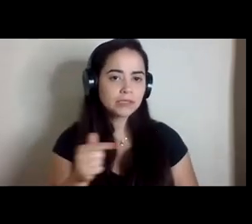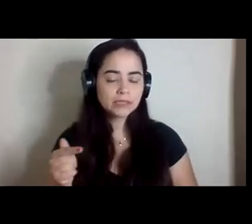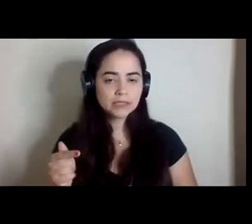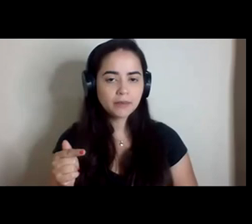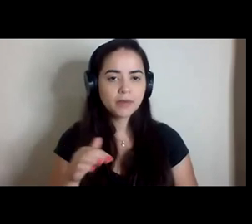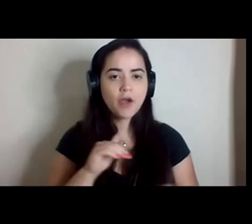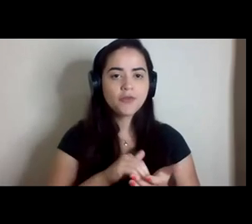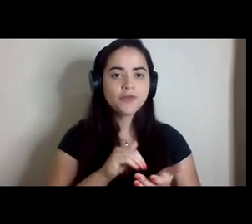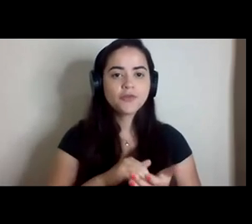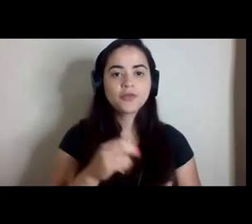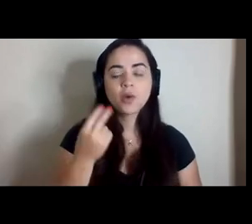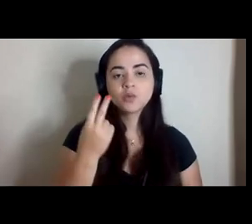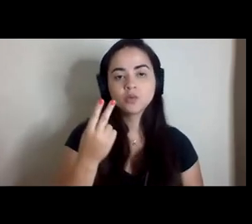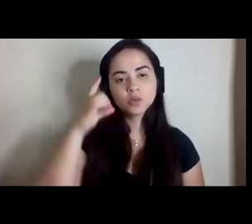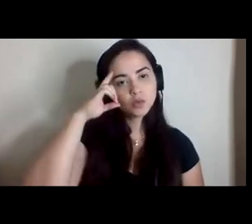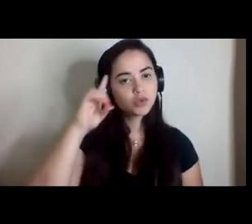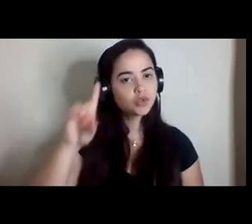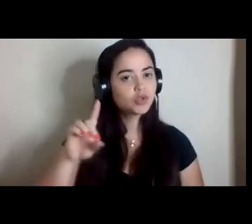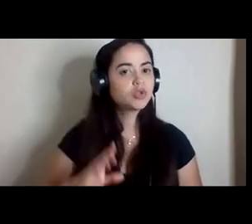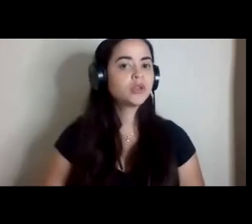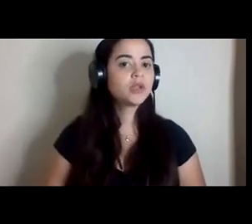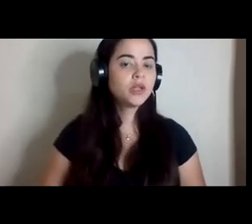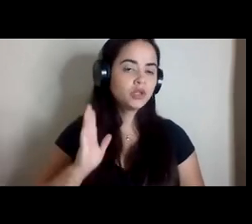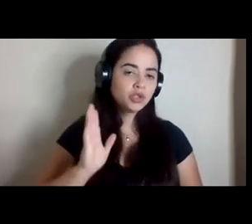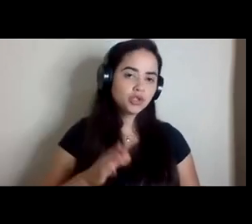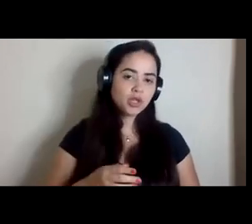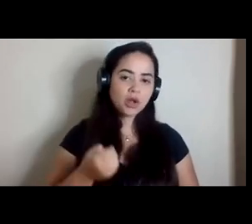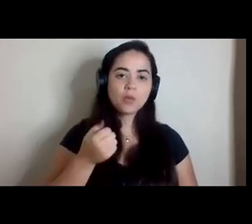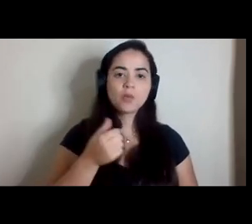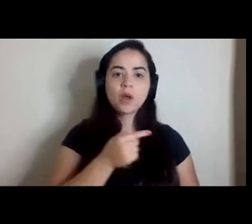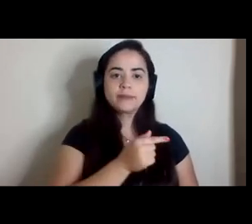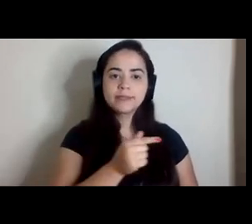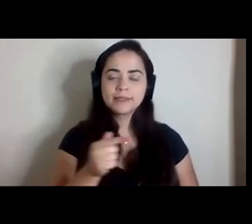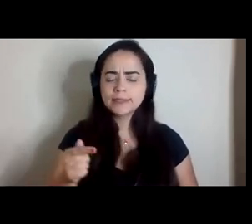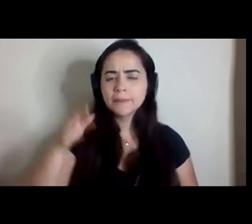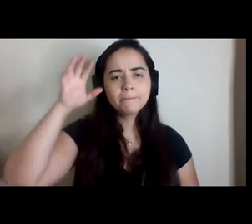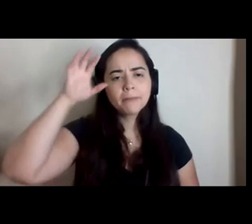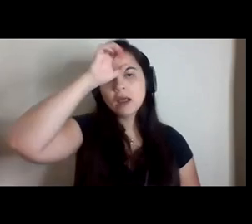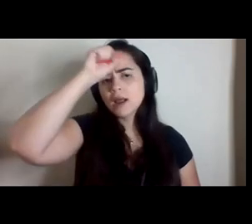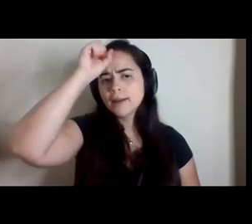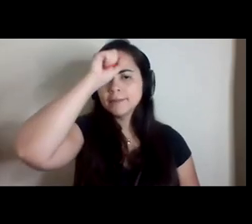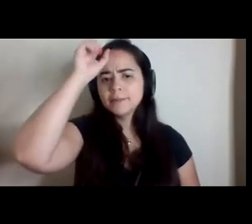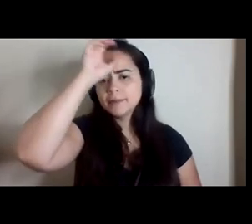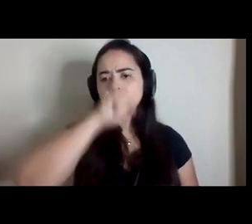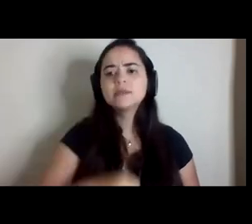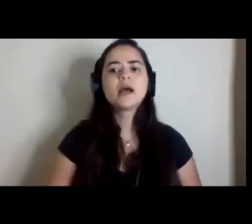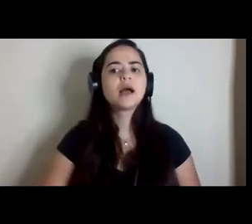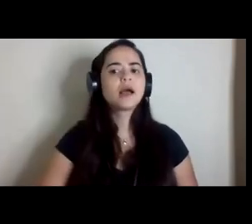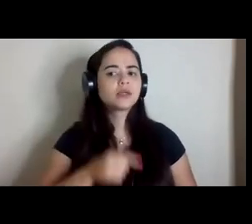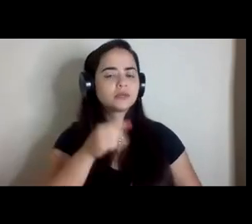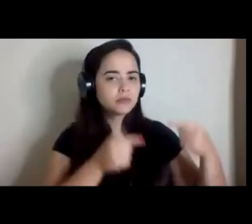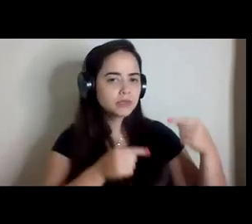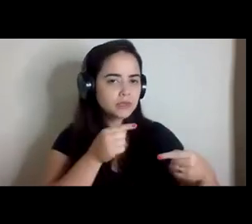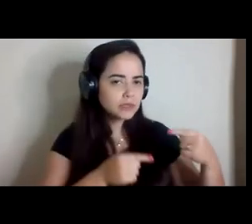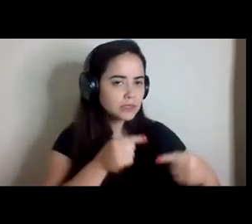faltam 2 dias, mas até aqui já vamos completar aí uma semana de muitos aprendizados, de debates, de